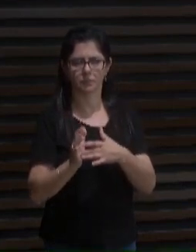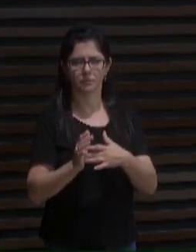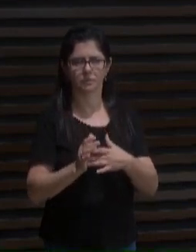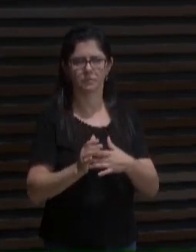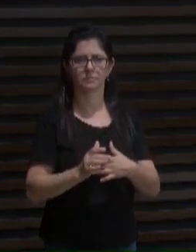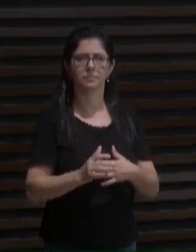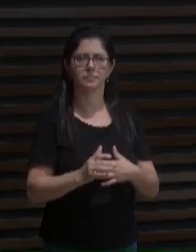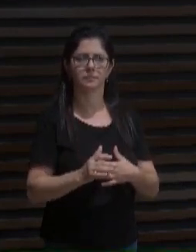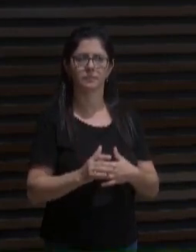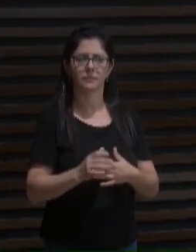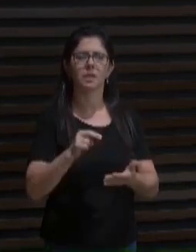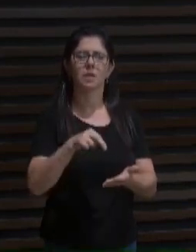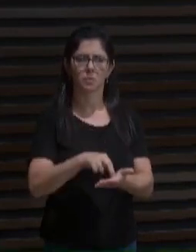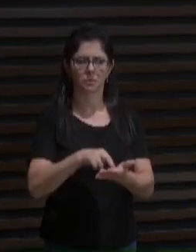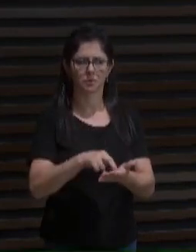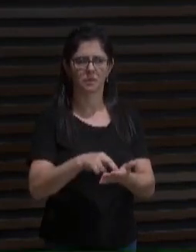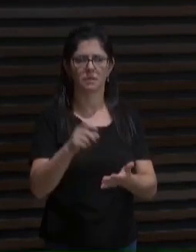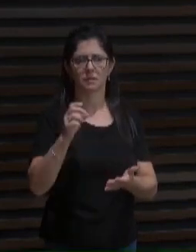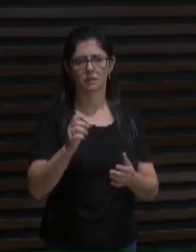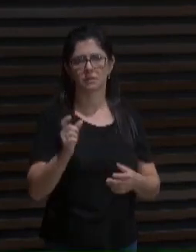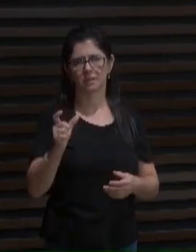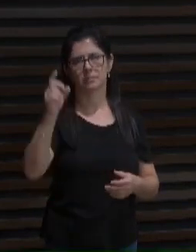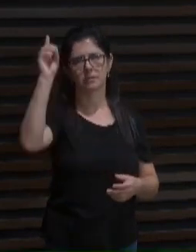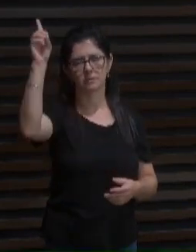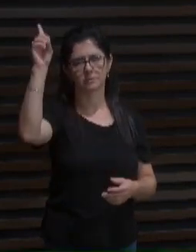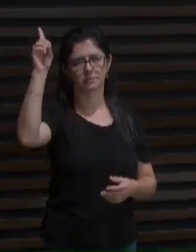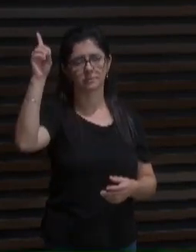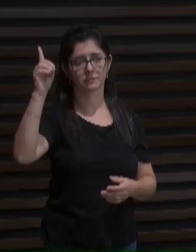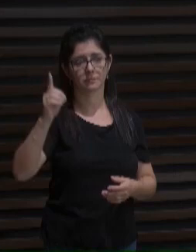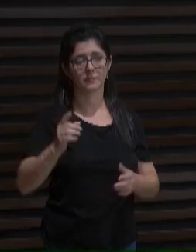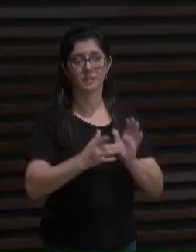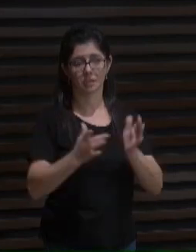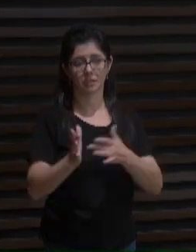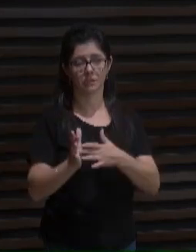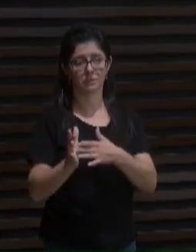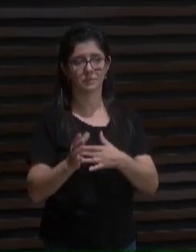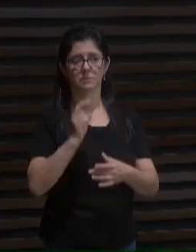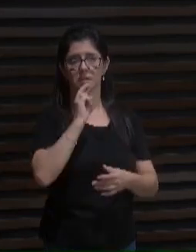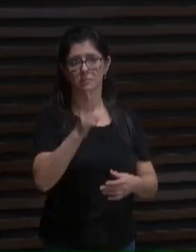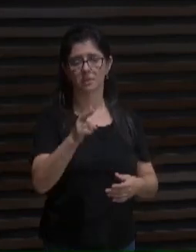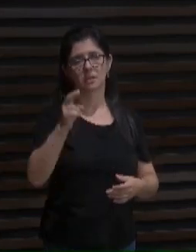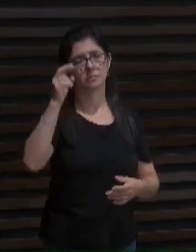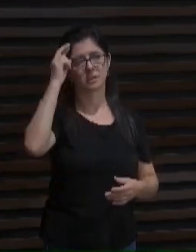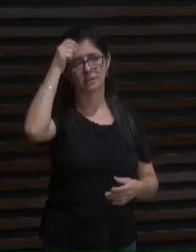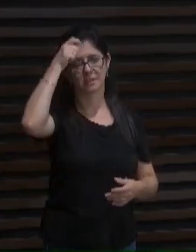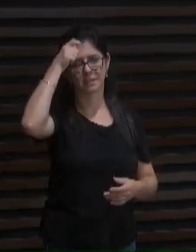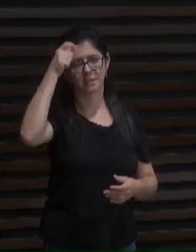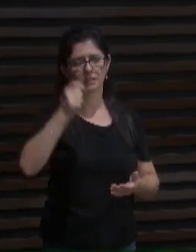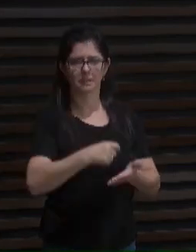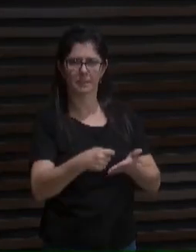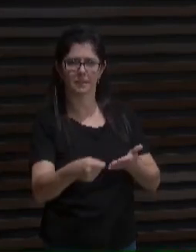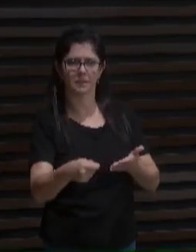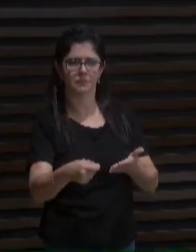palavra, está escrito. Mas Jesus falou, está escrito. Por isso, memória, palavra